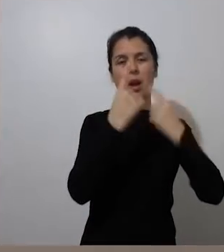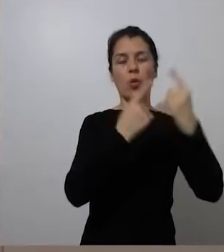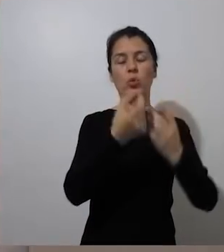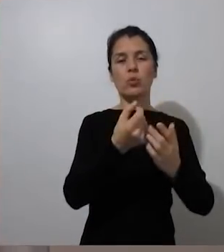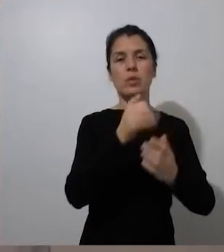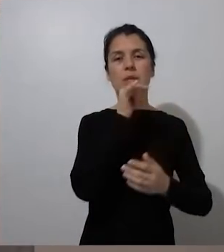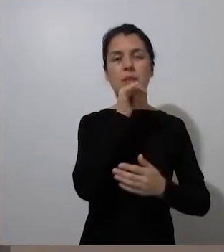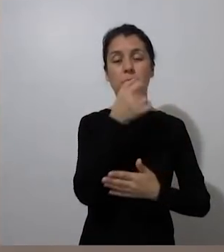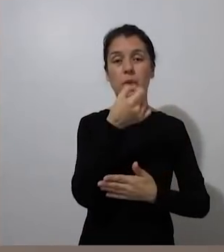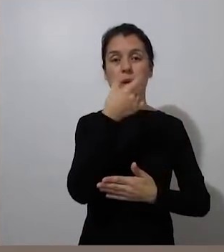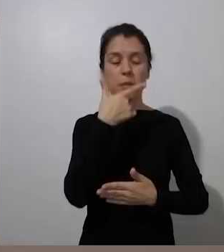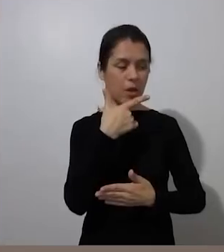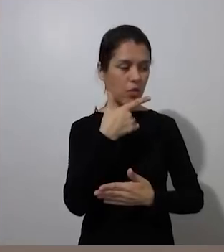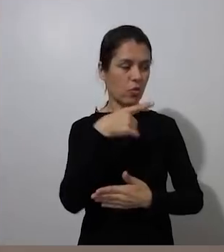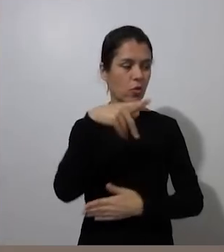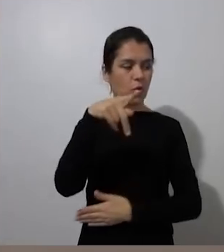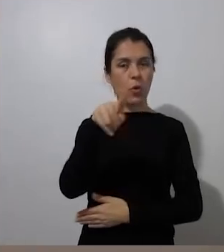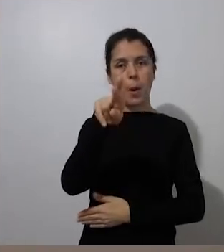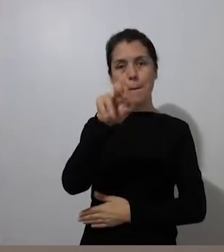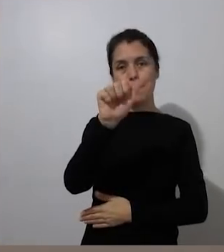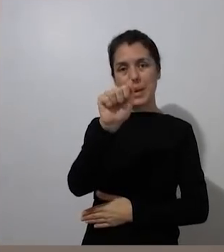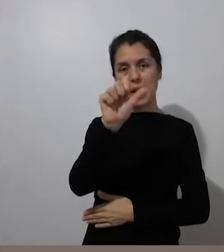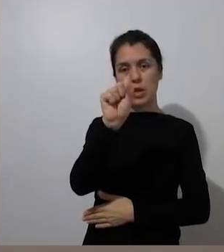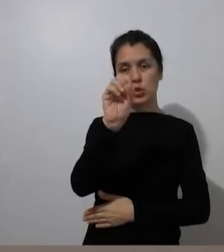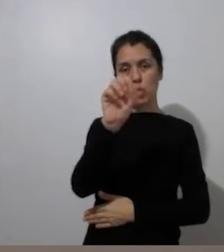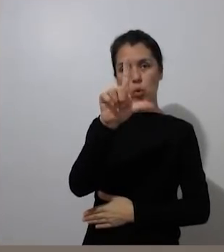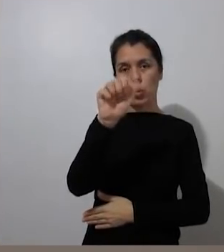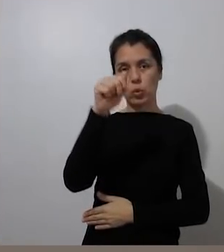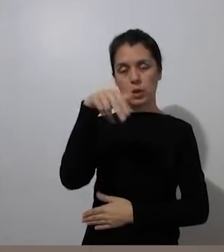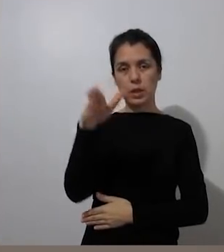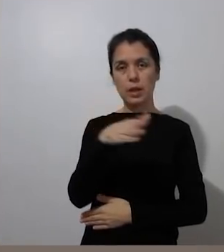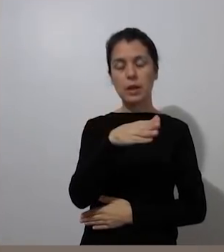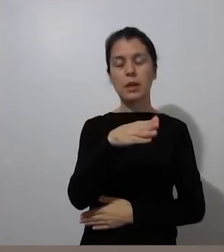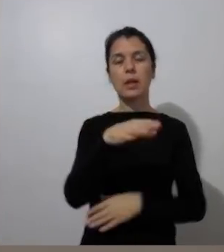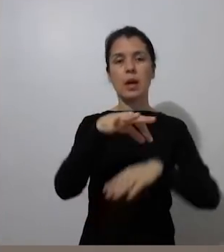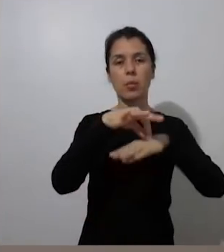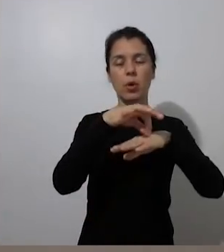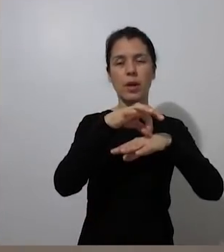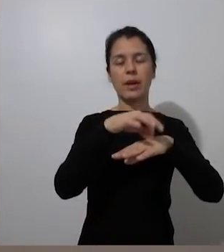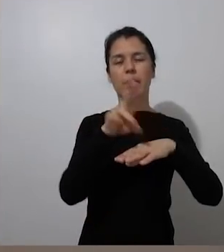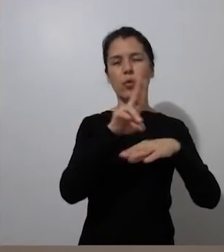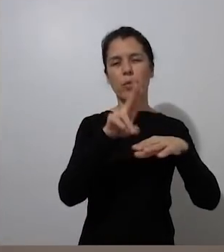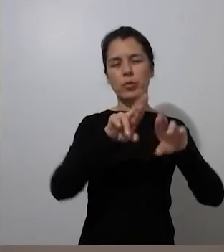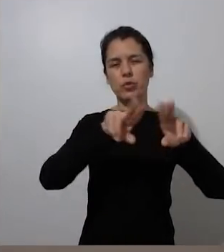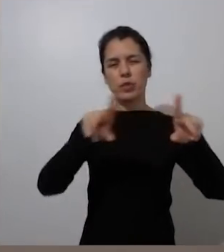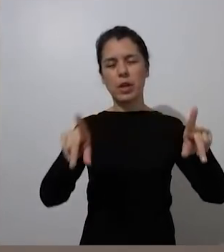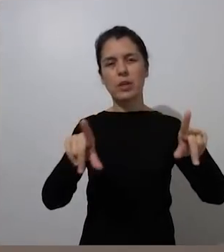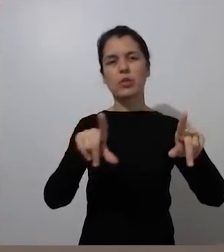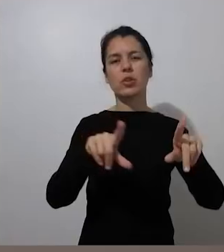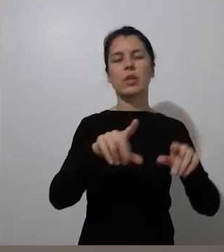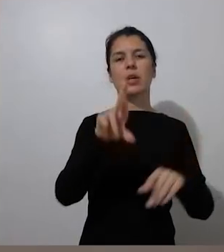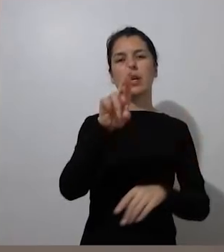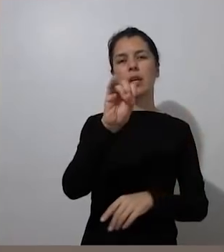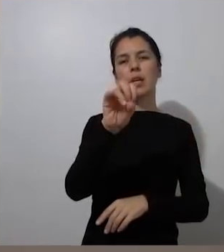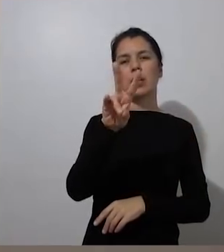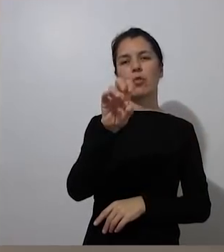alguns exemplos de remédios, né? Que o alprazolam então é o princípio ativo, é o sal, é a molécula, frontal é o nome de fantasia,